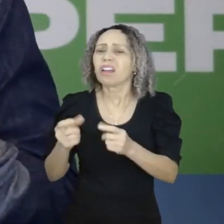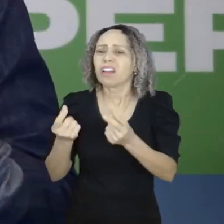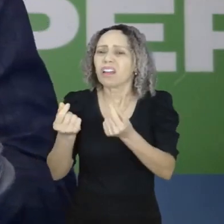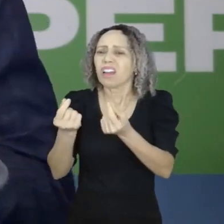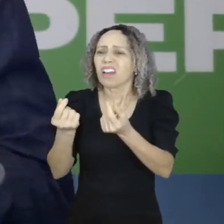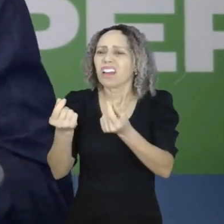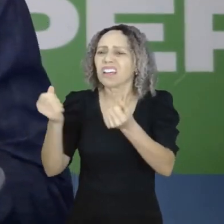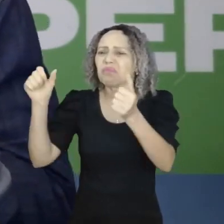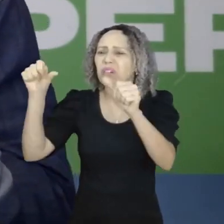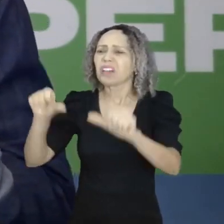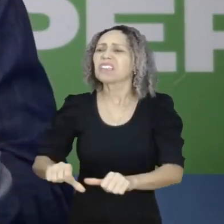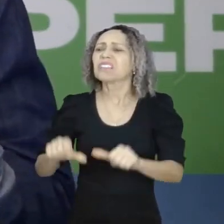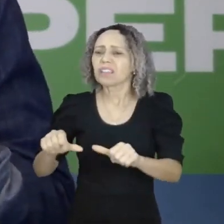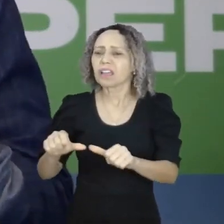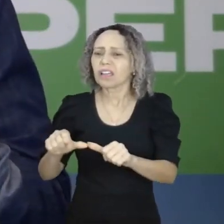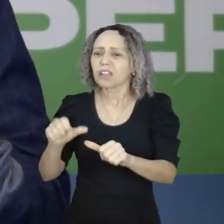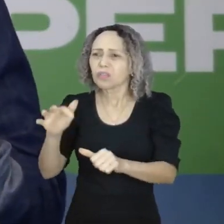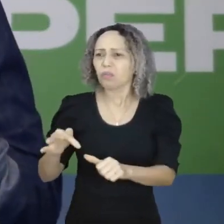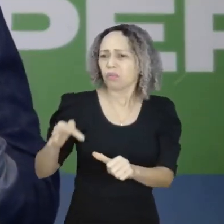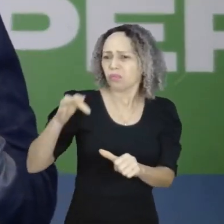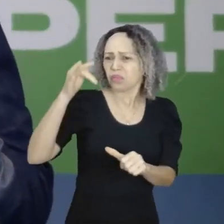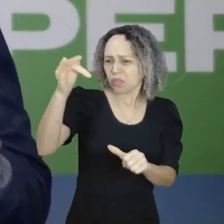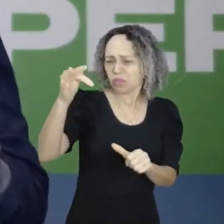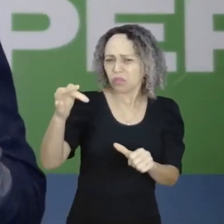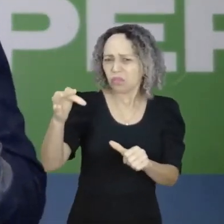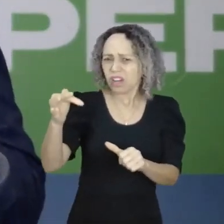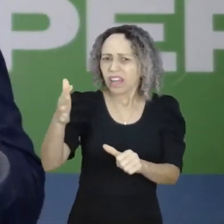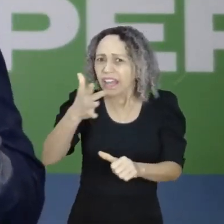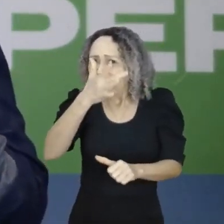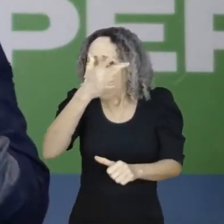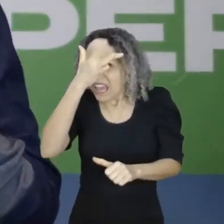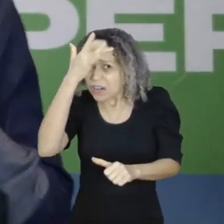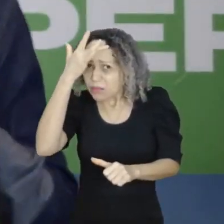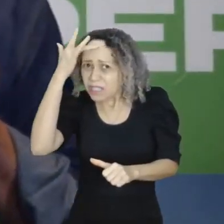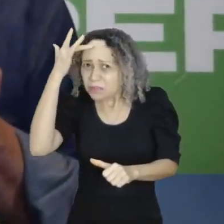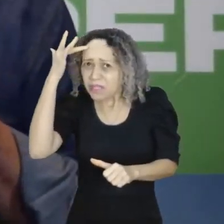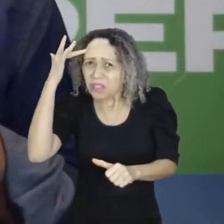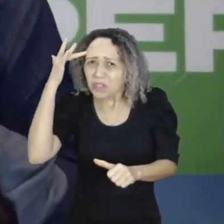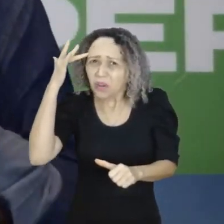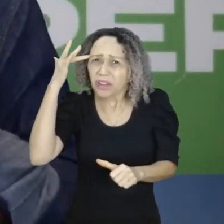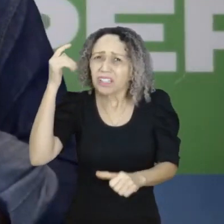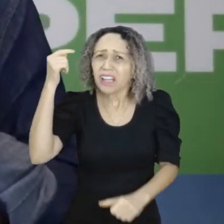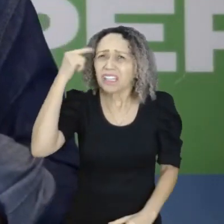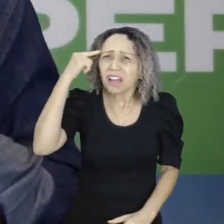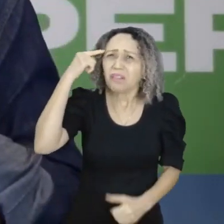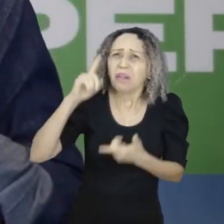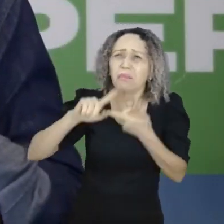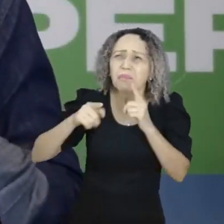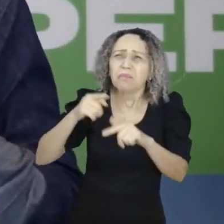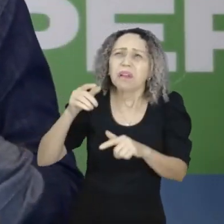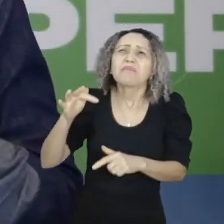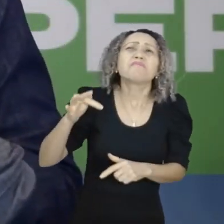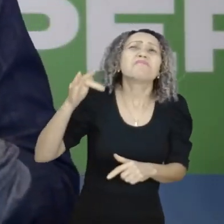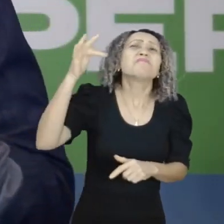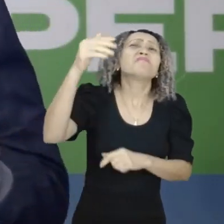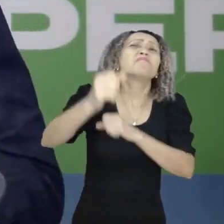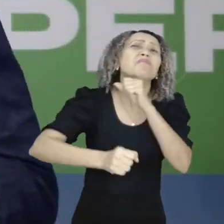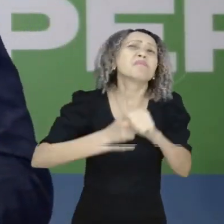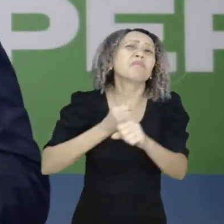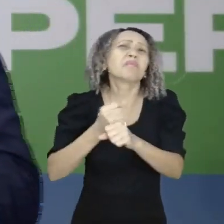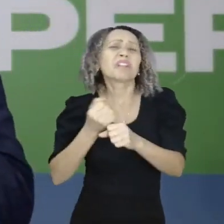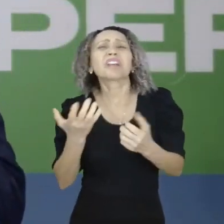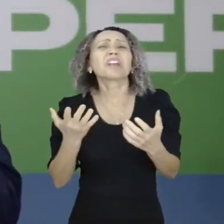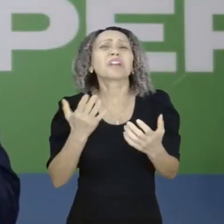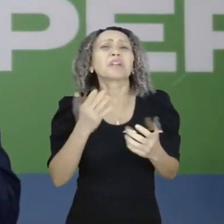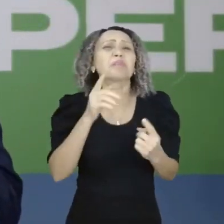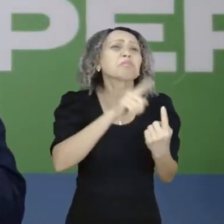Era uma crise das pessoas que estavam especulando com comida que ia ser produzida no ano seguinte. Ou seja, o